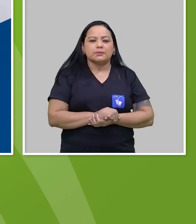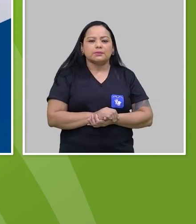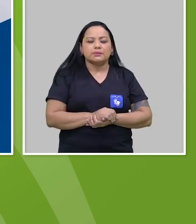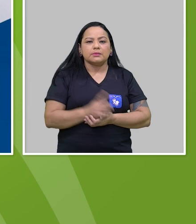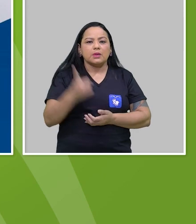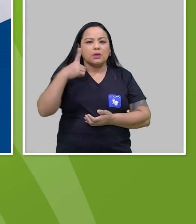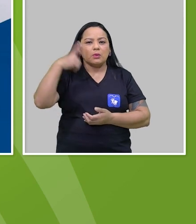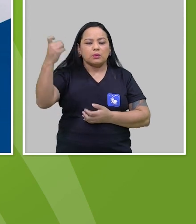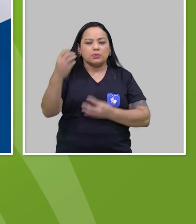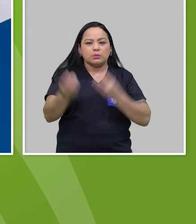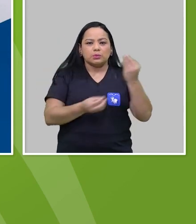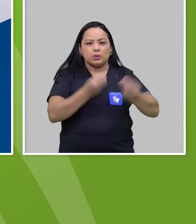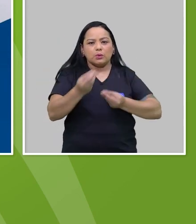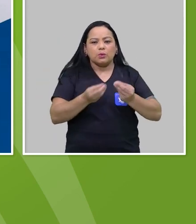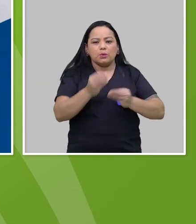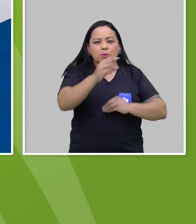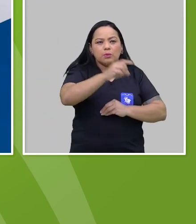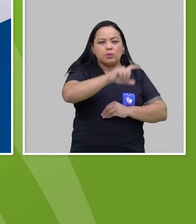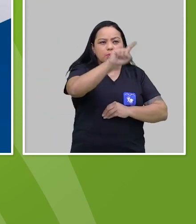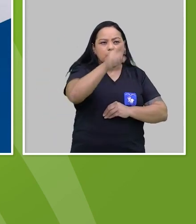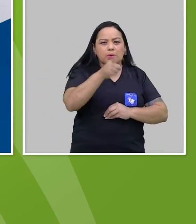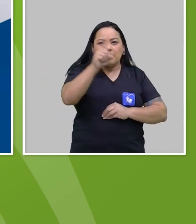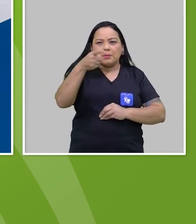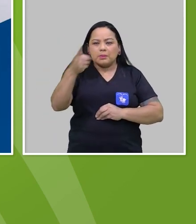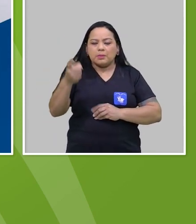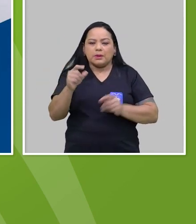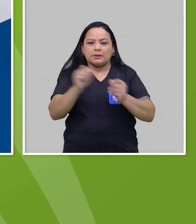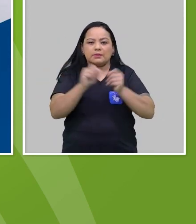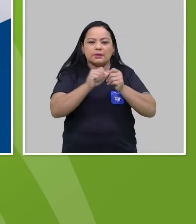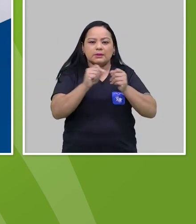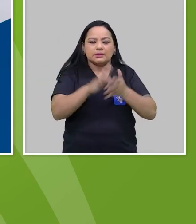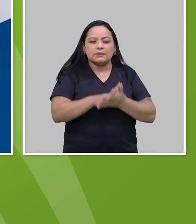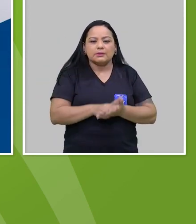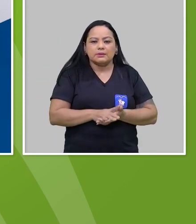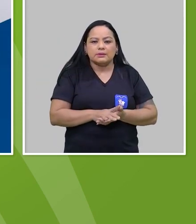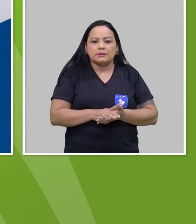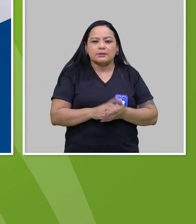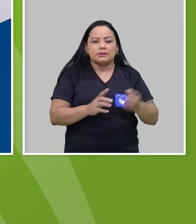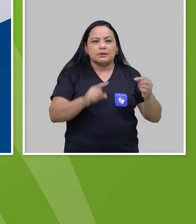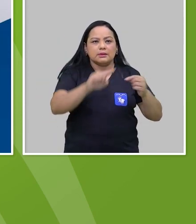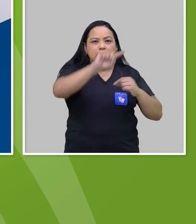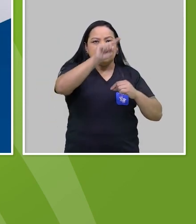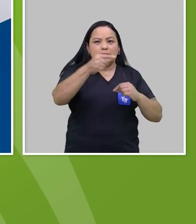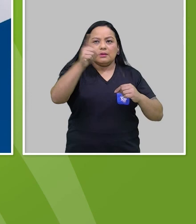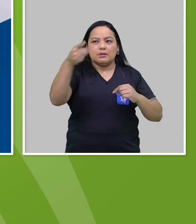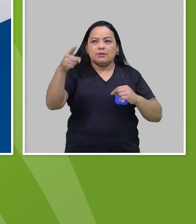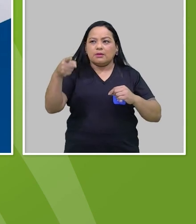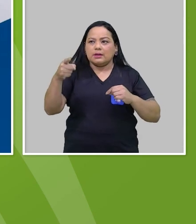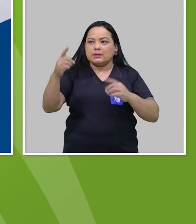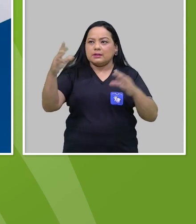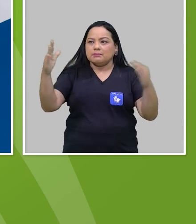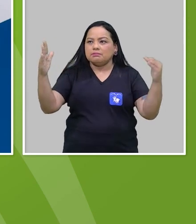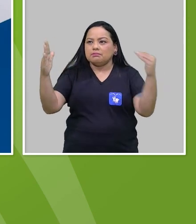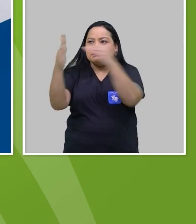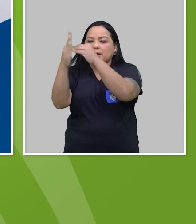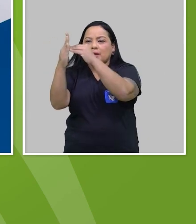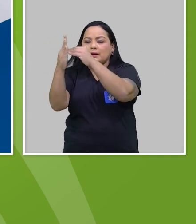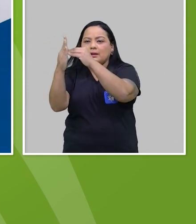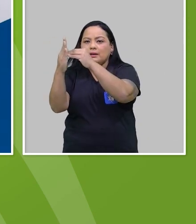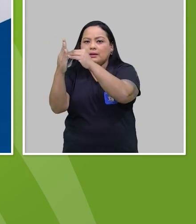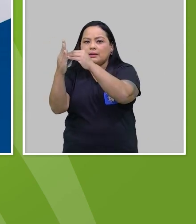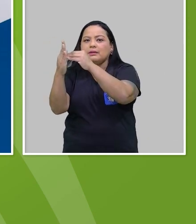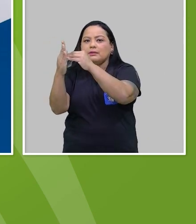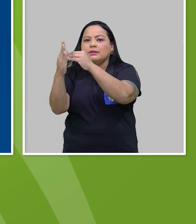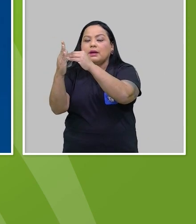som, ele, como uma onda, ele vai... Quando ele atinge um obstáculo, ele pode